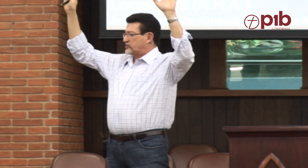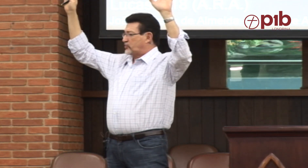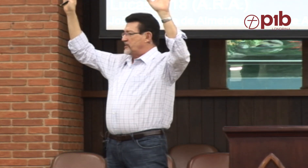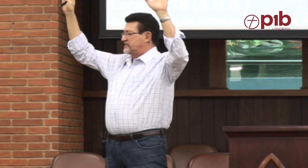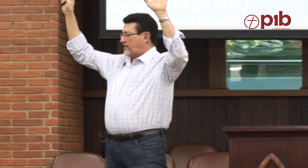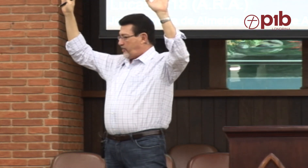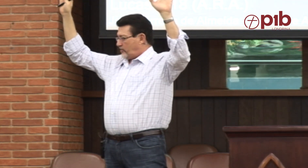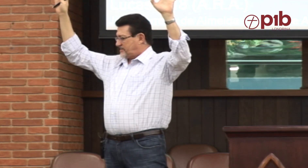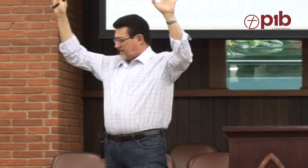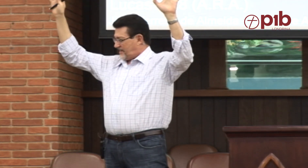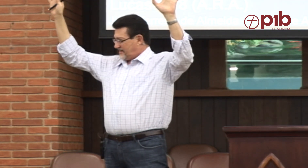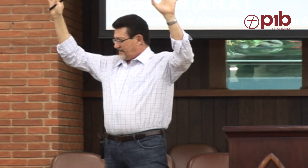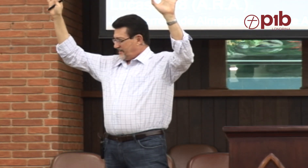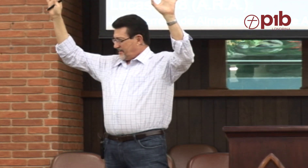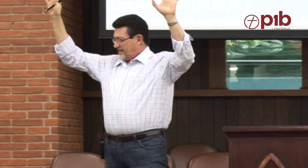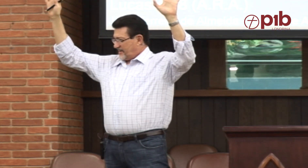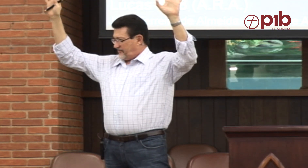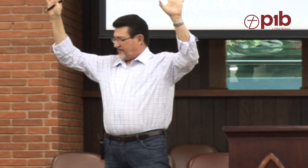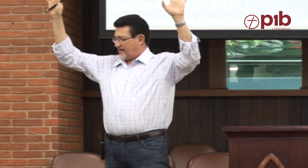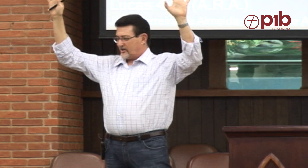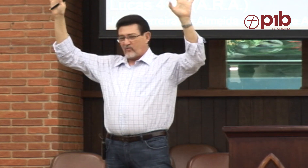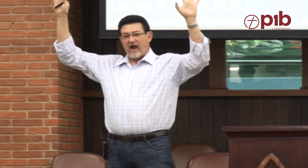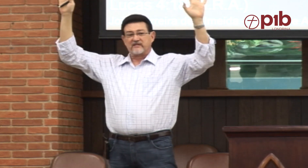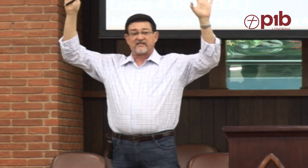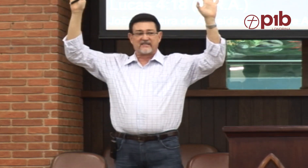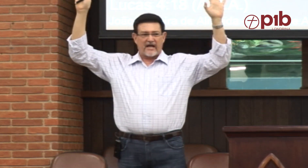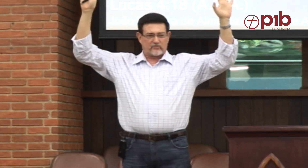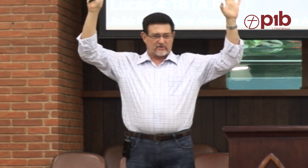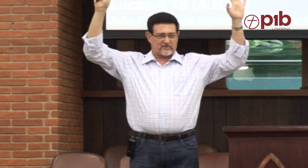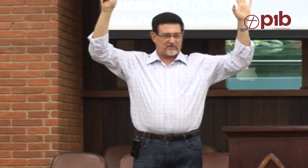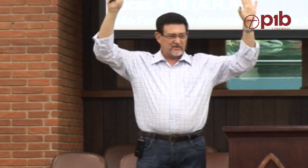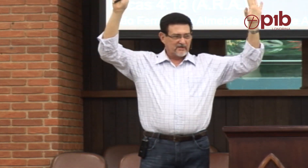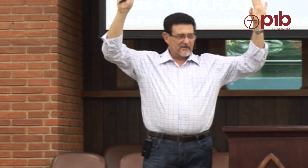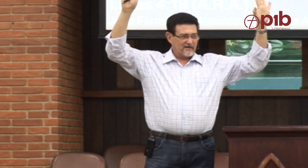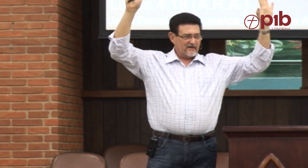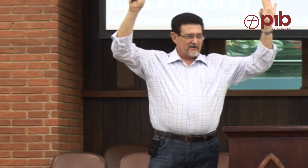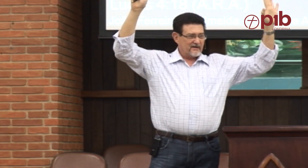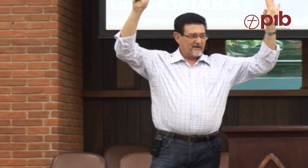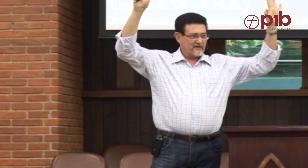bom ações da bolsa e ficando alçados